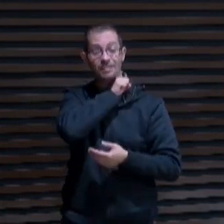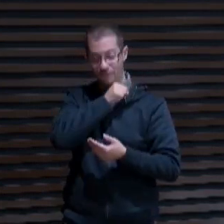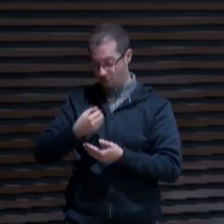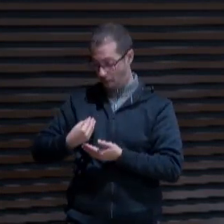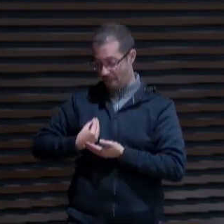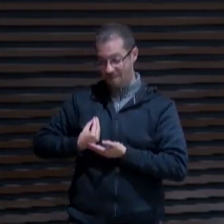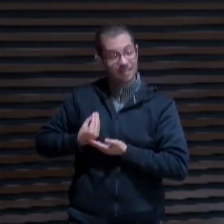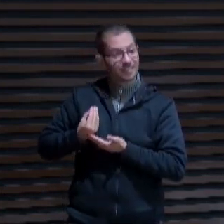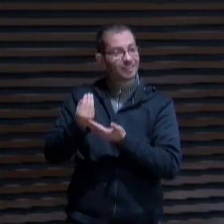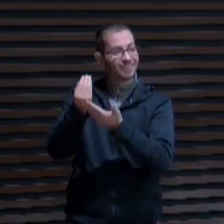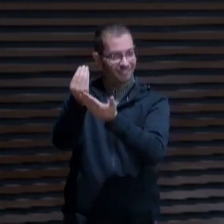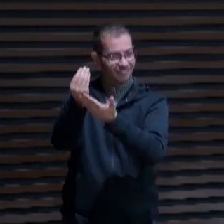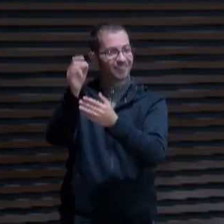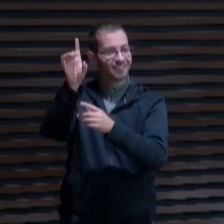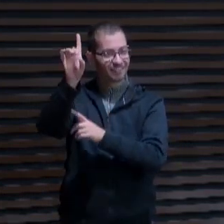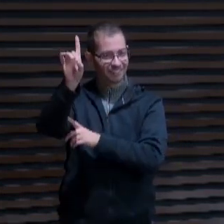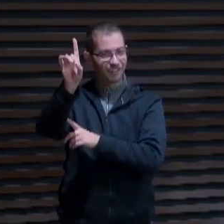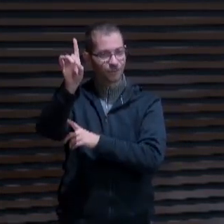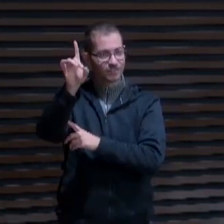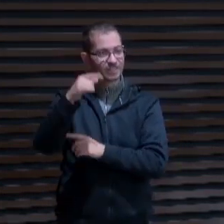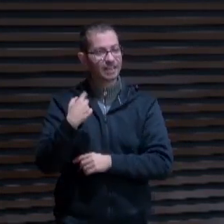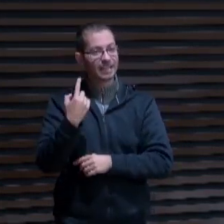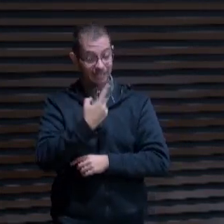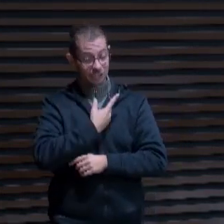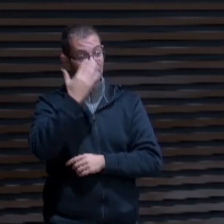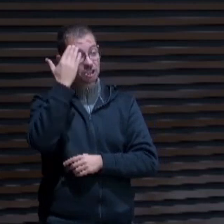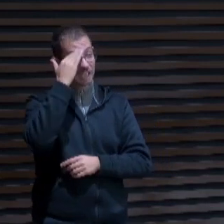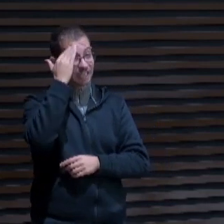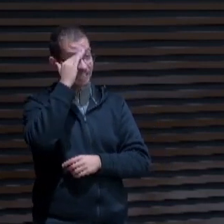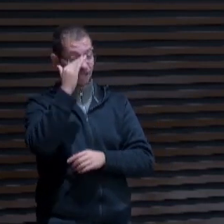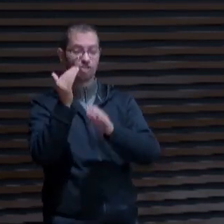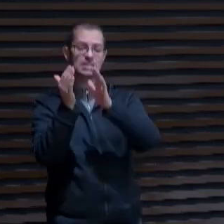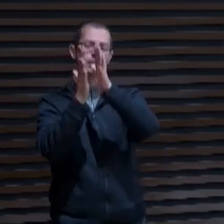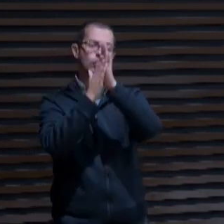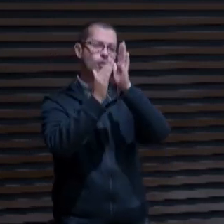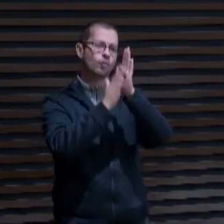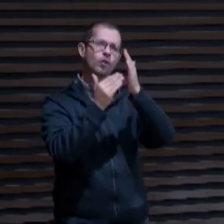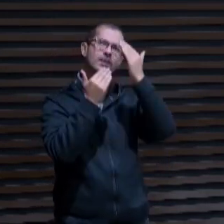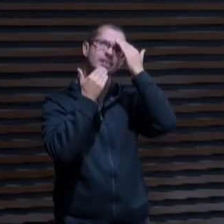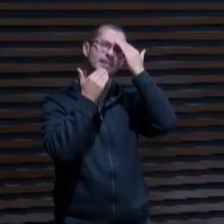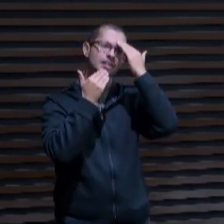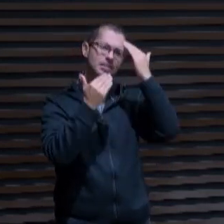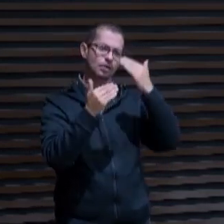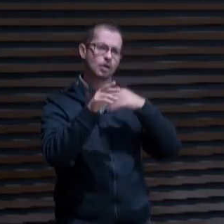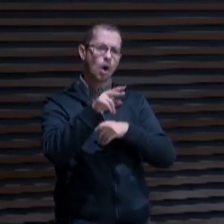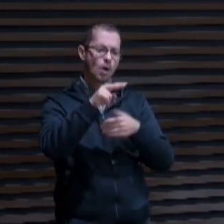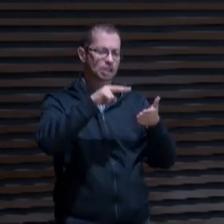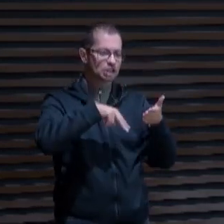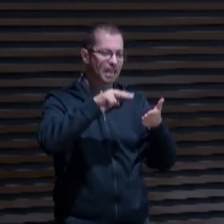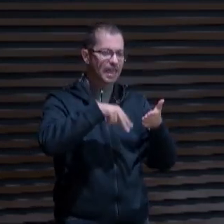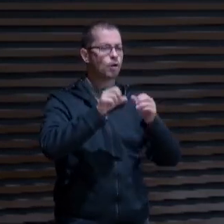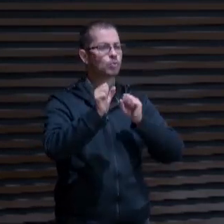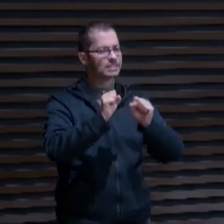Enquanto nós entendemos essa expressão de louvor, de gratidão, de canto, como nós lemos no Salmo 100, como nós vimos no